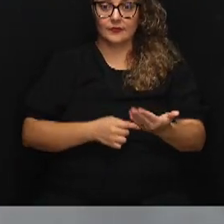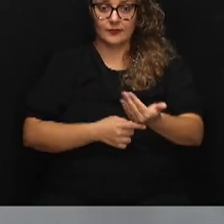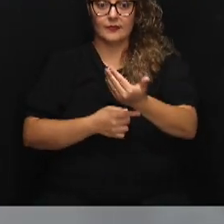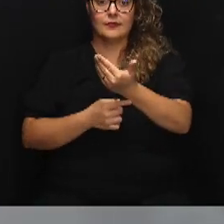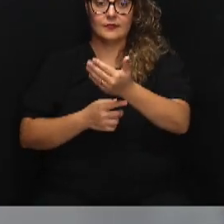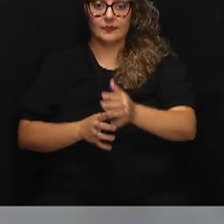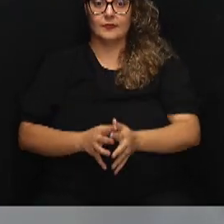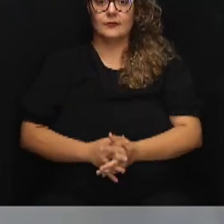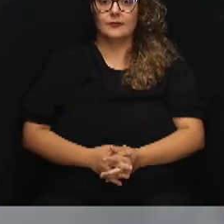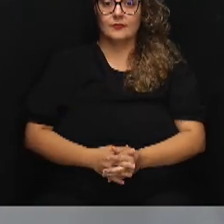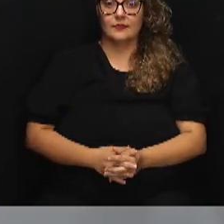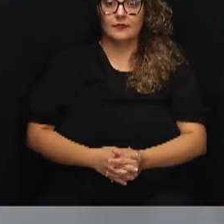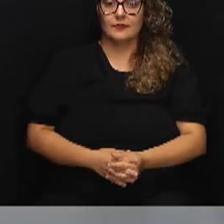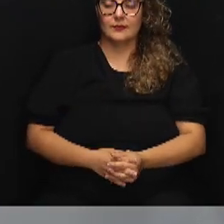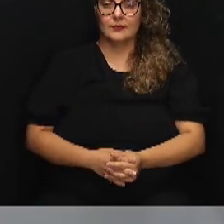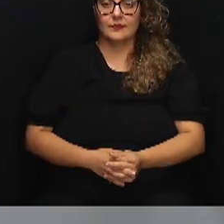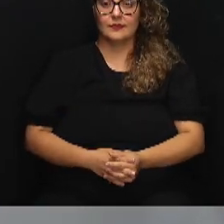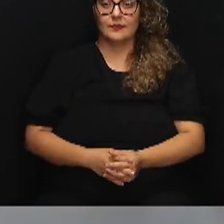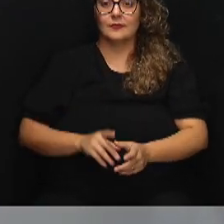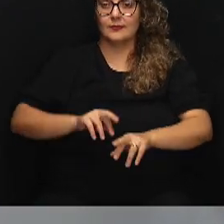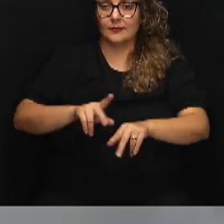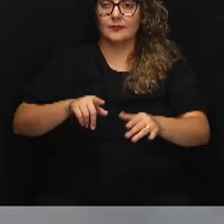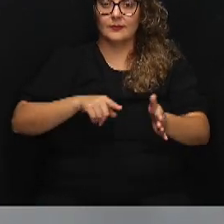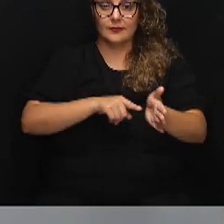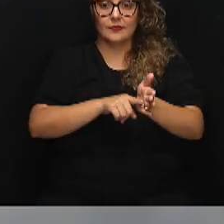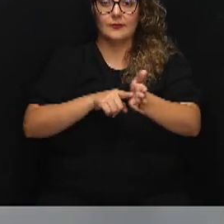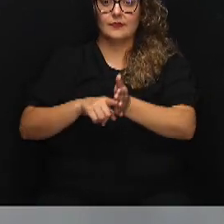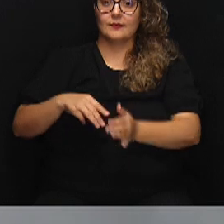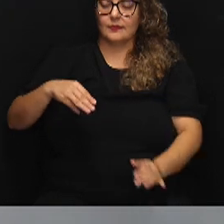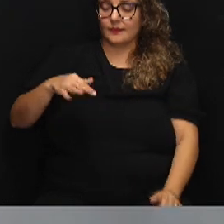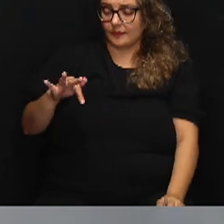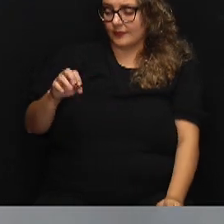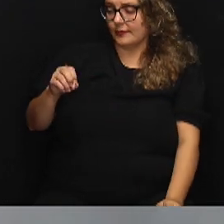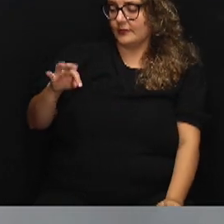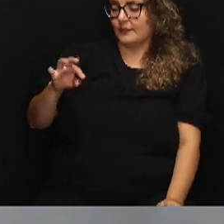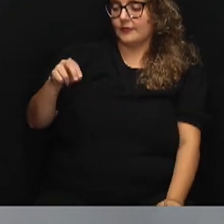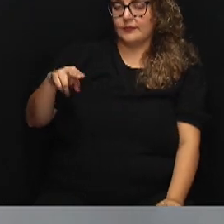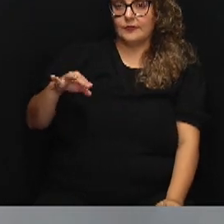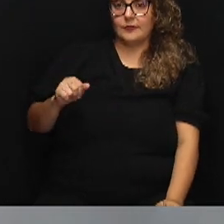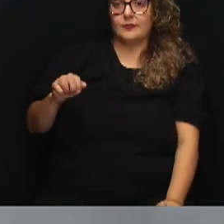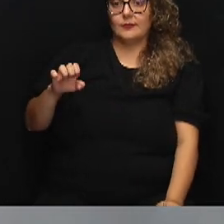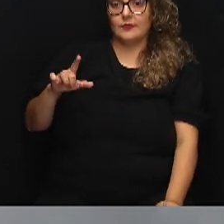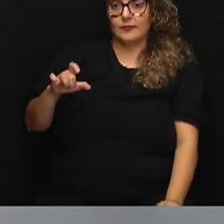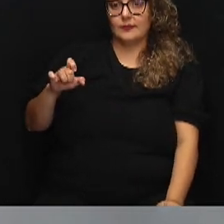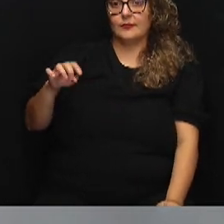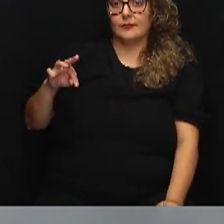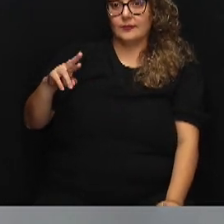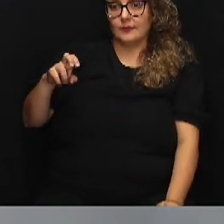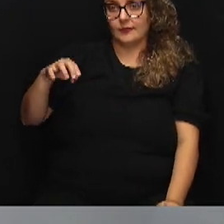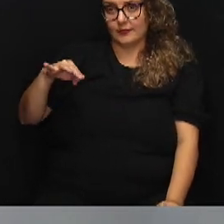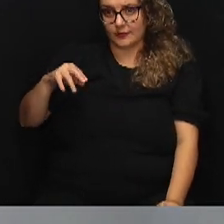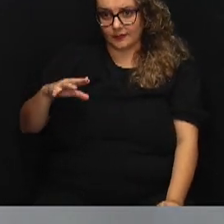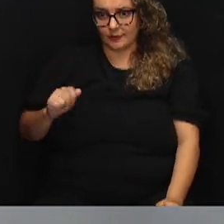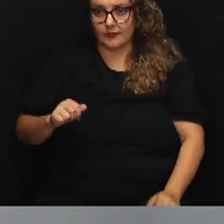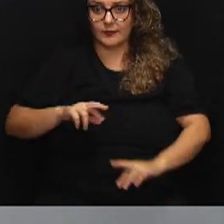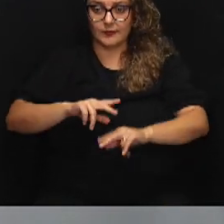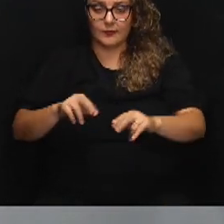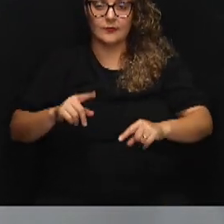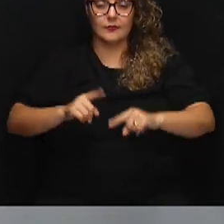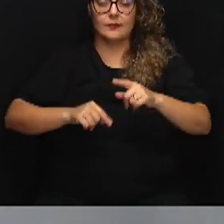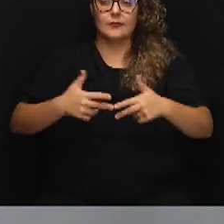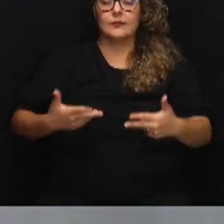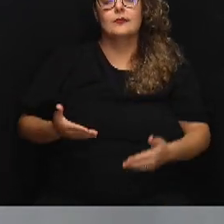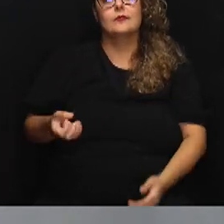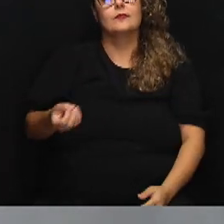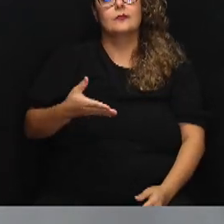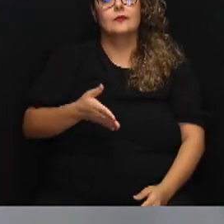para várias áreas de pesquisa, fotônica, eletrônica, novos materiais. Uma nova linha de